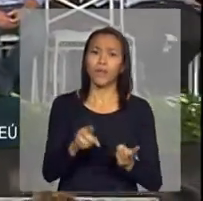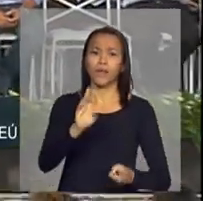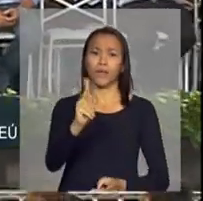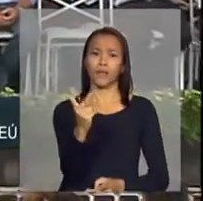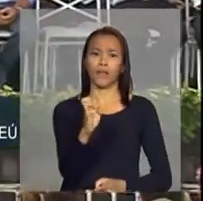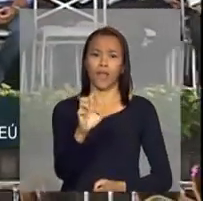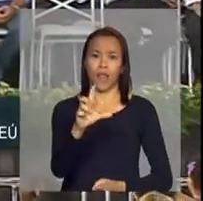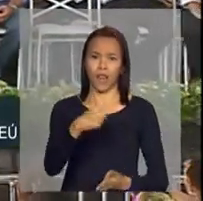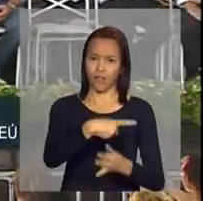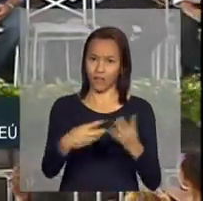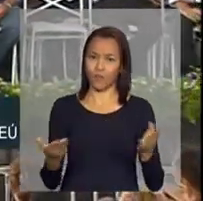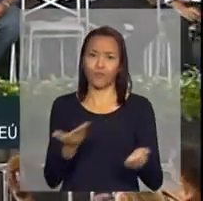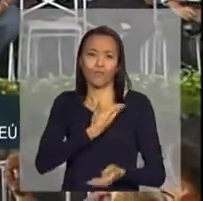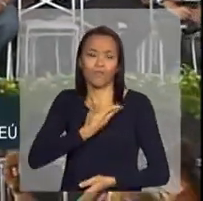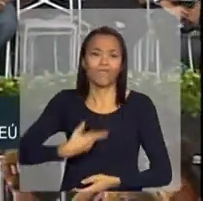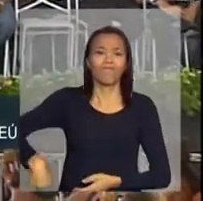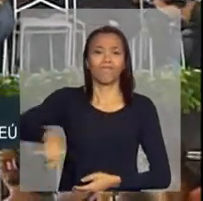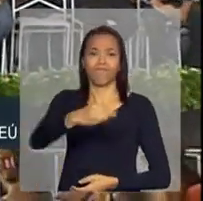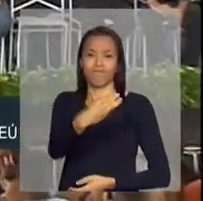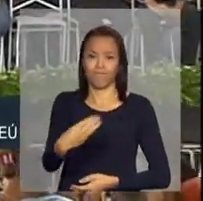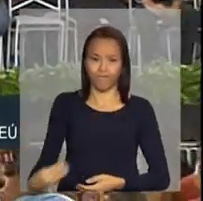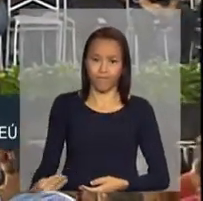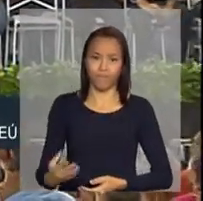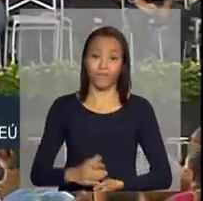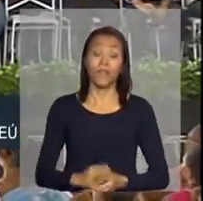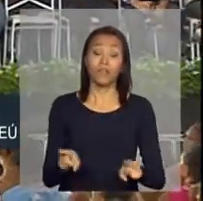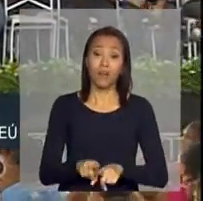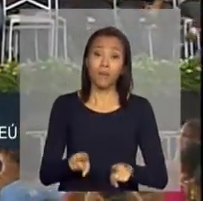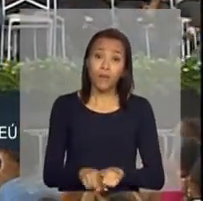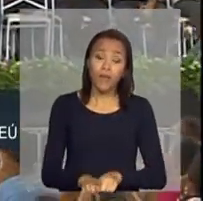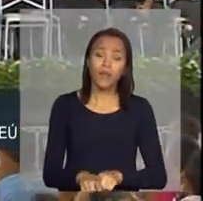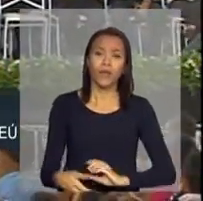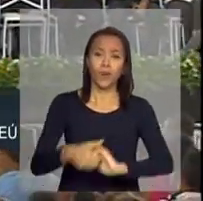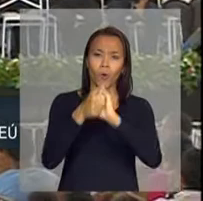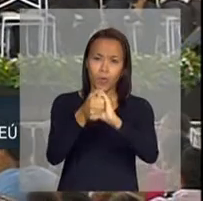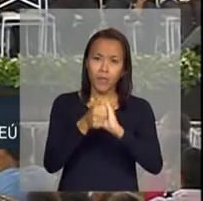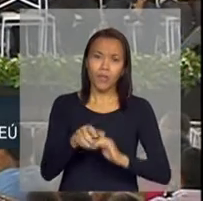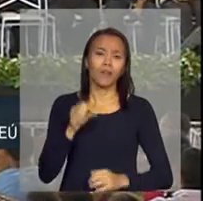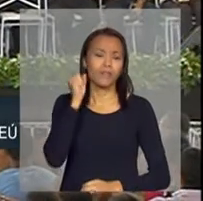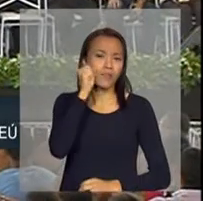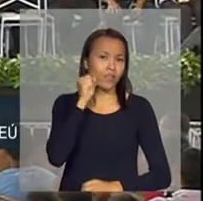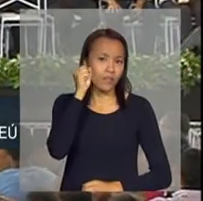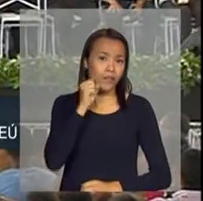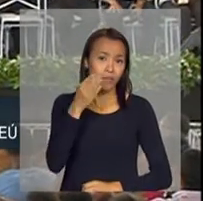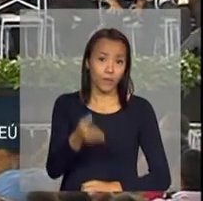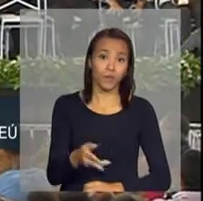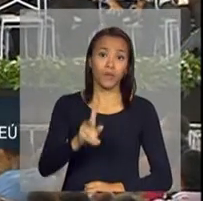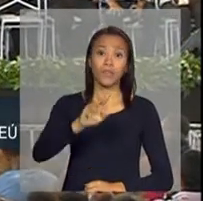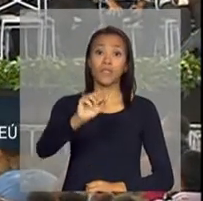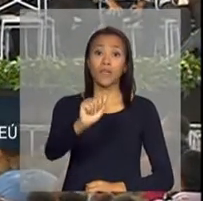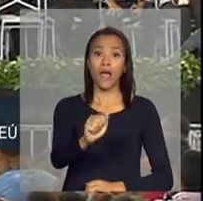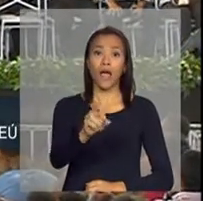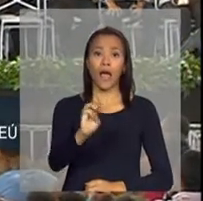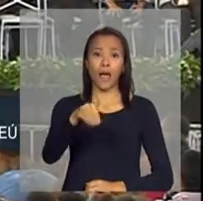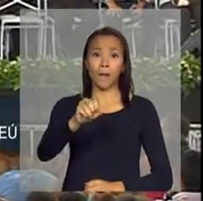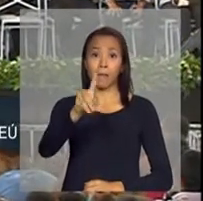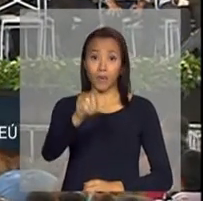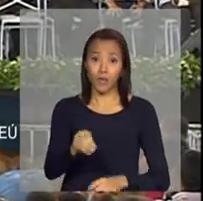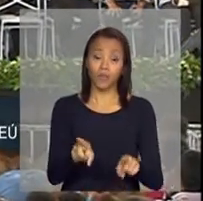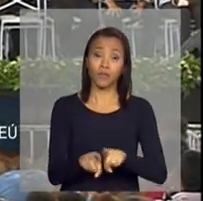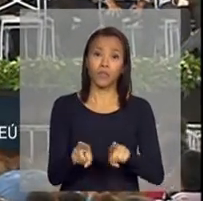Chagas. Queria cumprimentar os nossos senadores da República, Armando Monteiro e Humberto